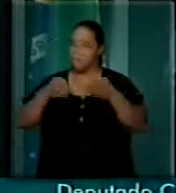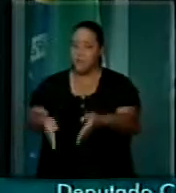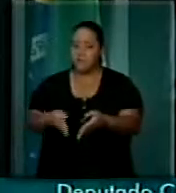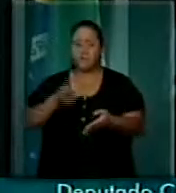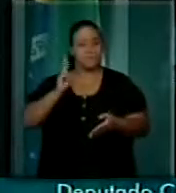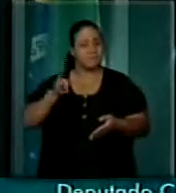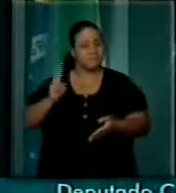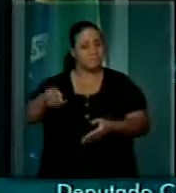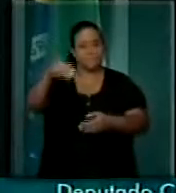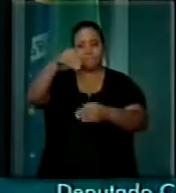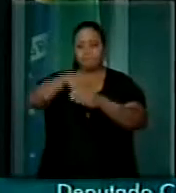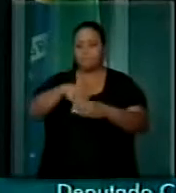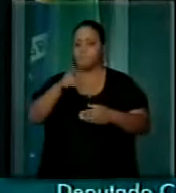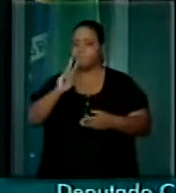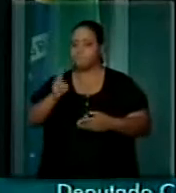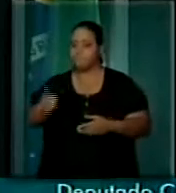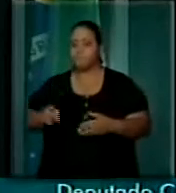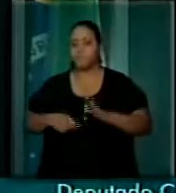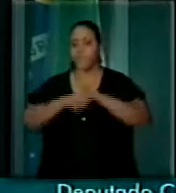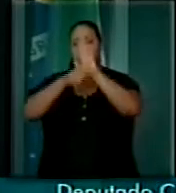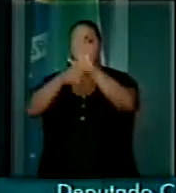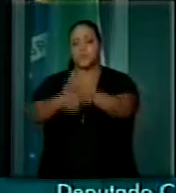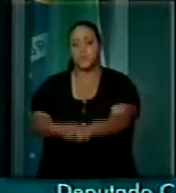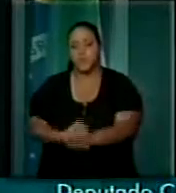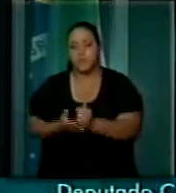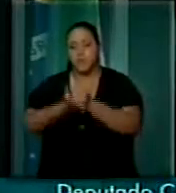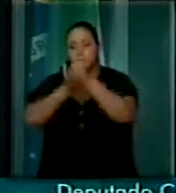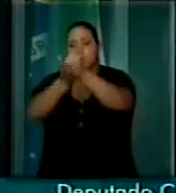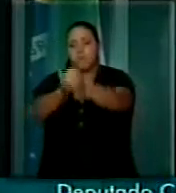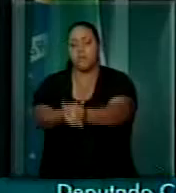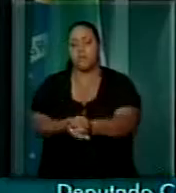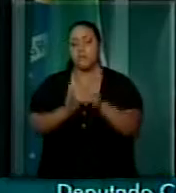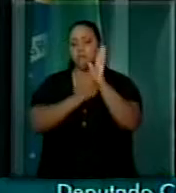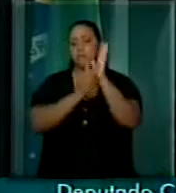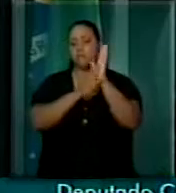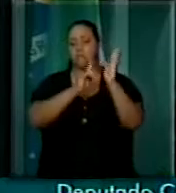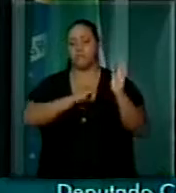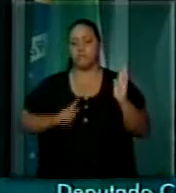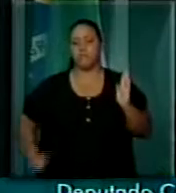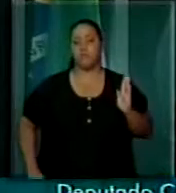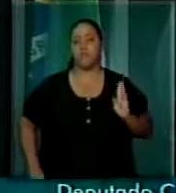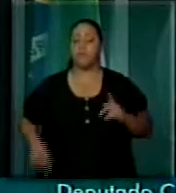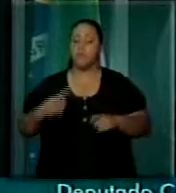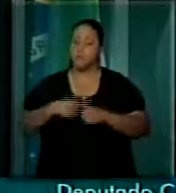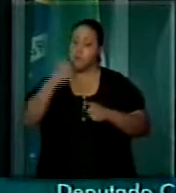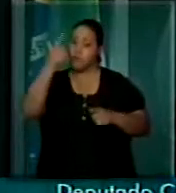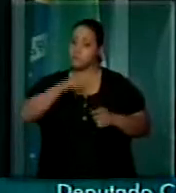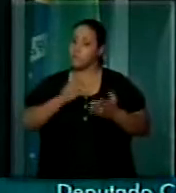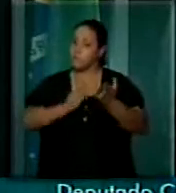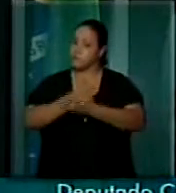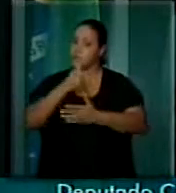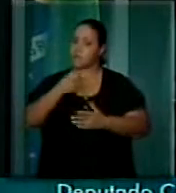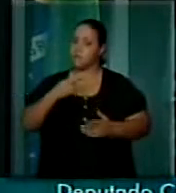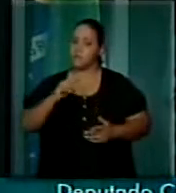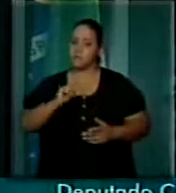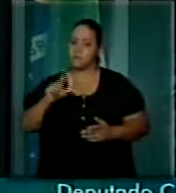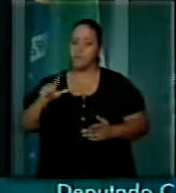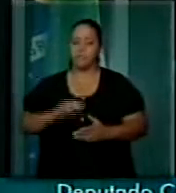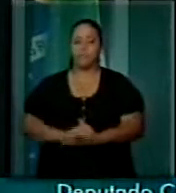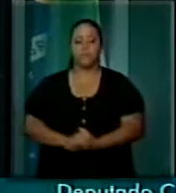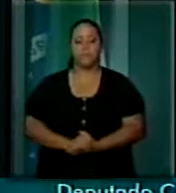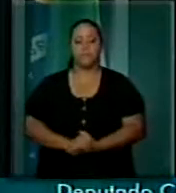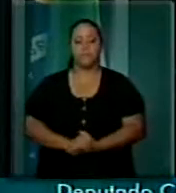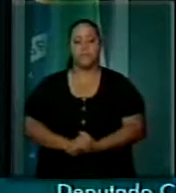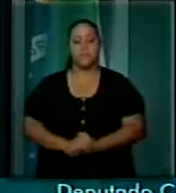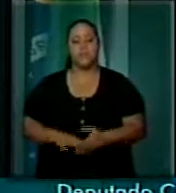na votação e dando respaldo às propostas do governo para nós aprovarmos o pré-sal. Como todos